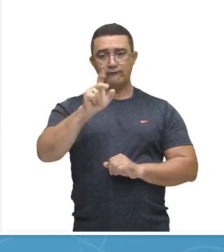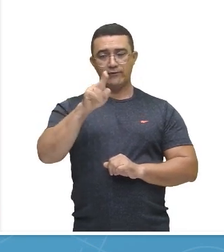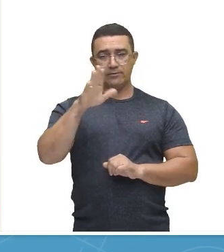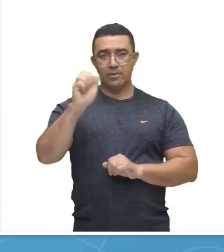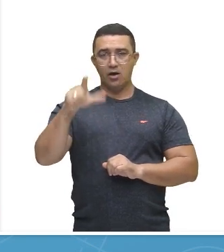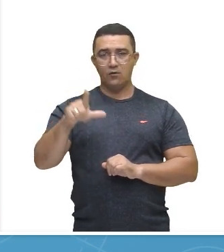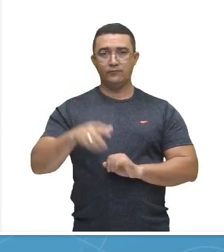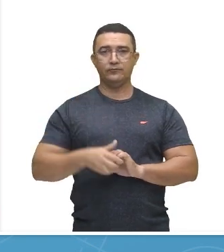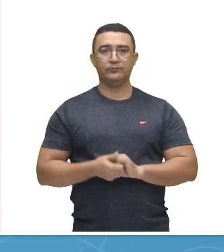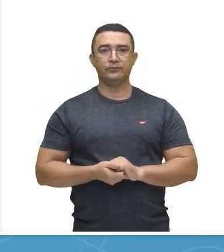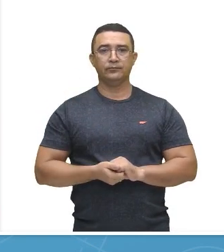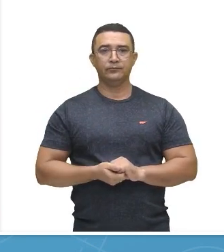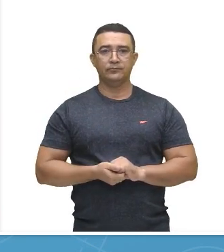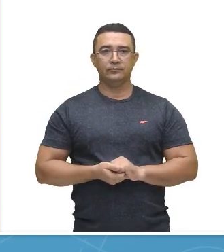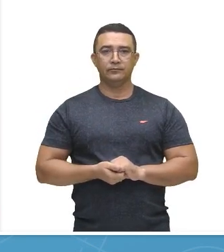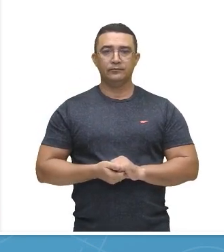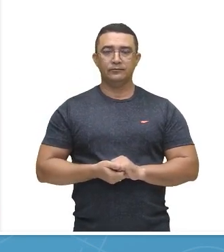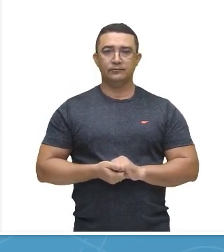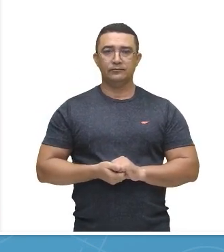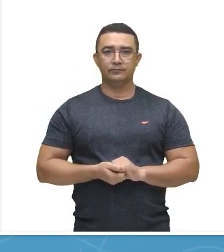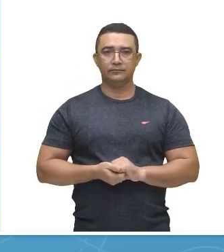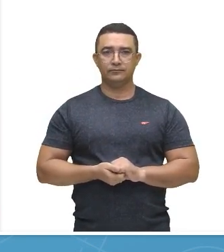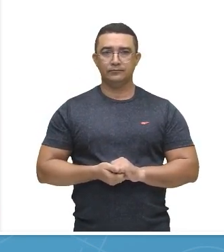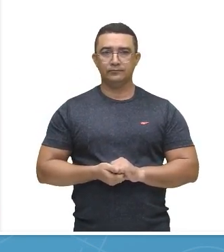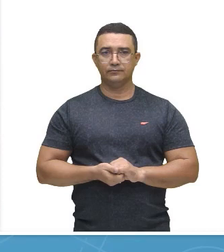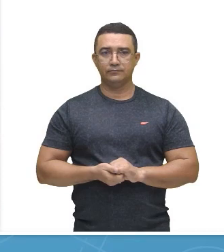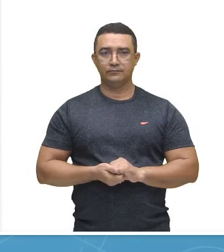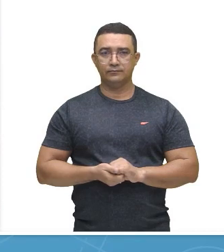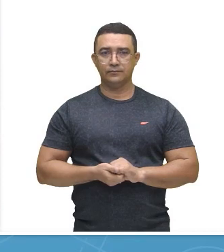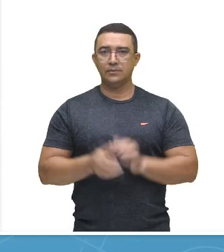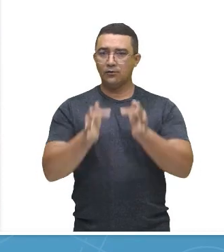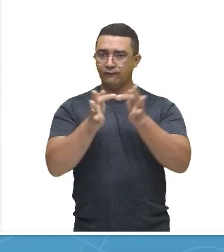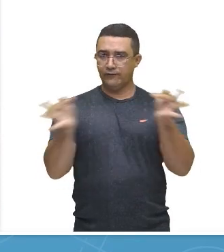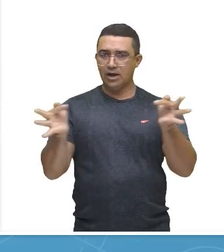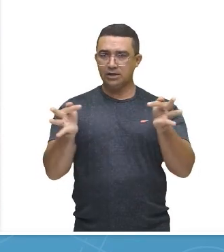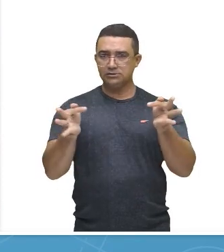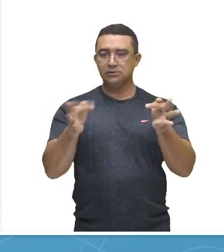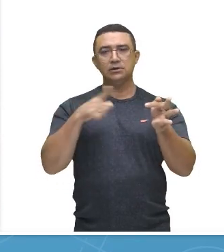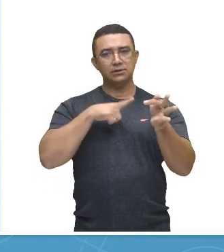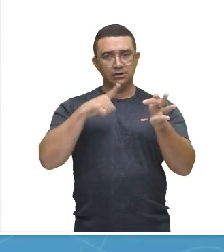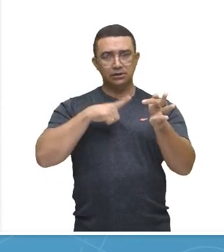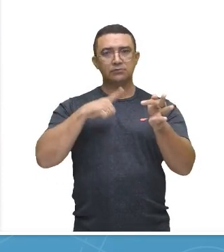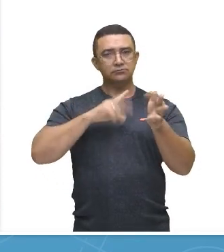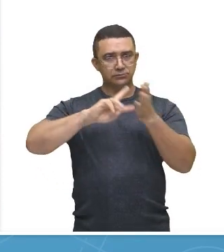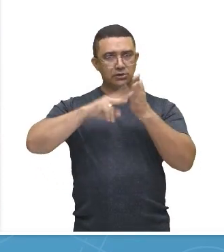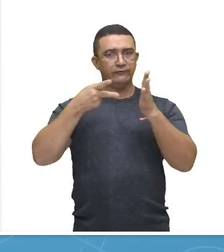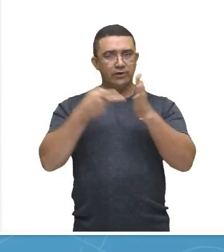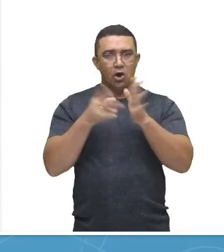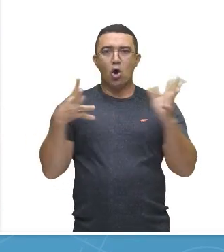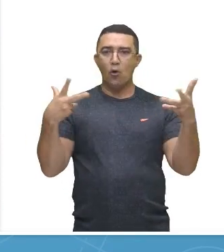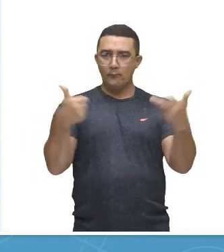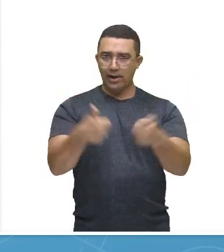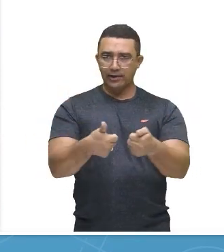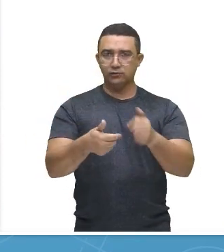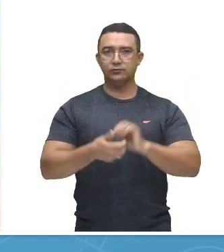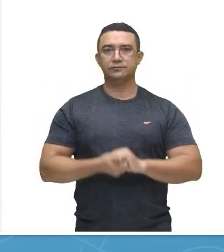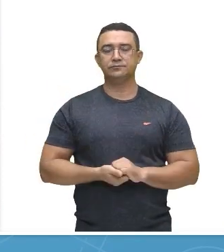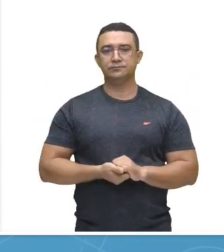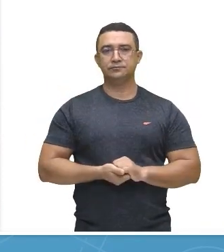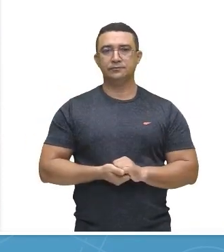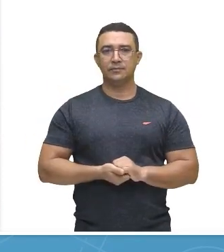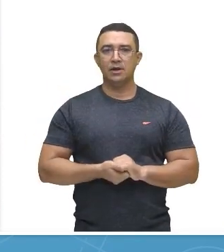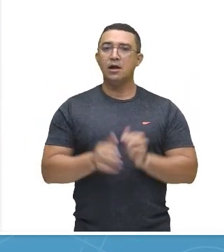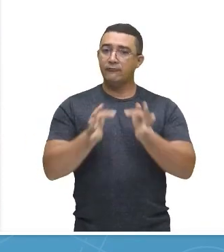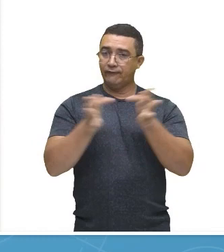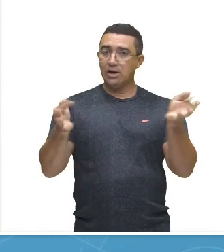verbal. Agora, só retomando aqui. Vamos lá. Só retomando. Frase tem que ter sentido completo. Novamente, a